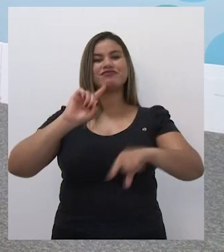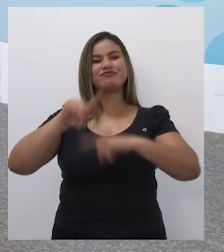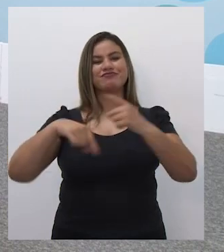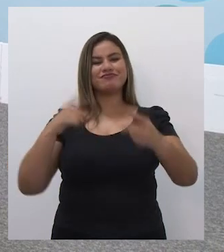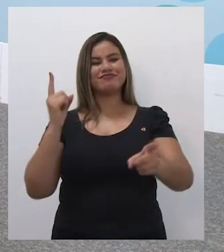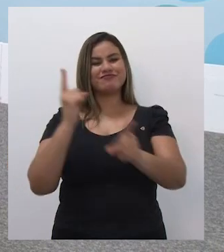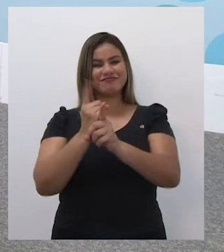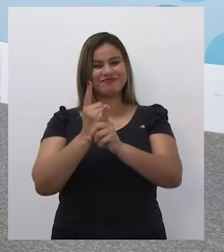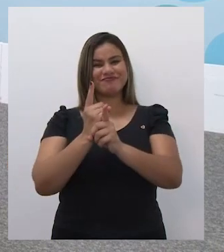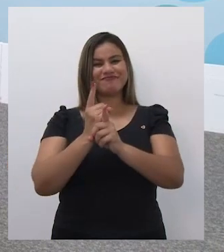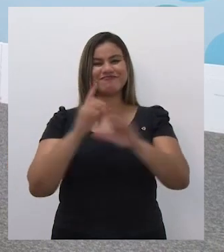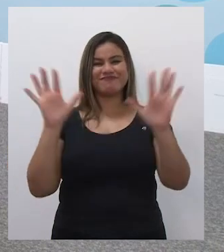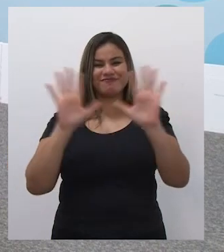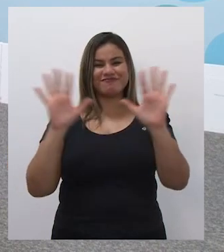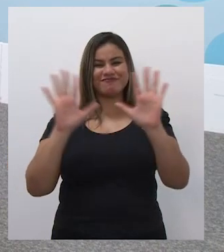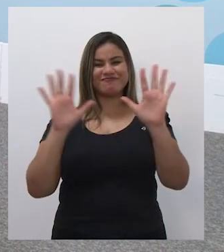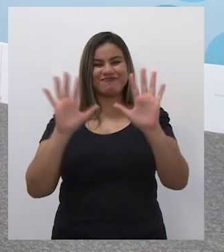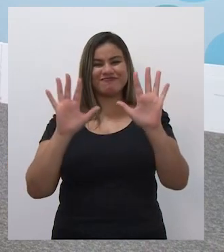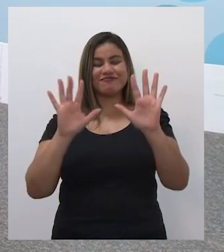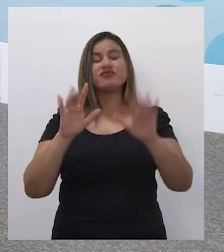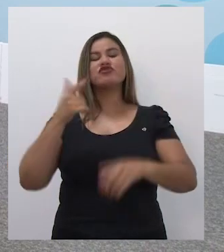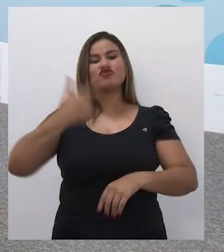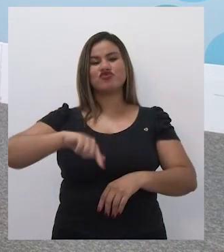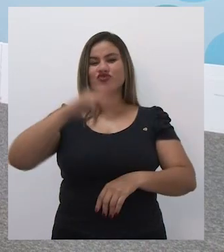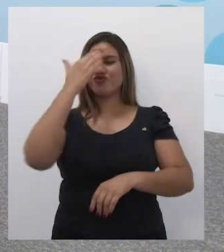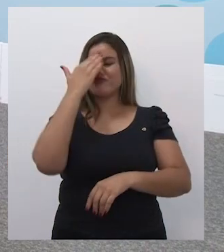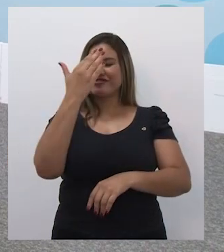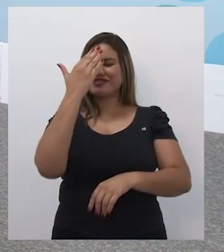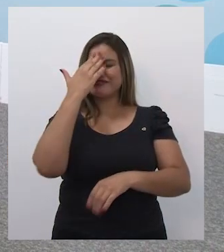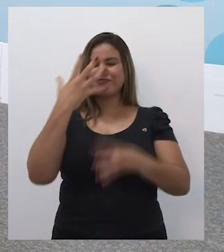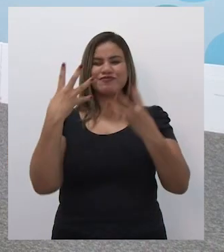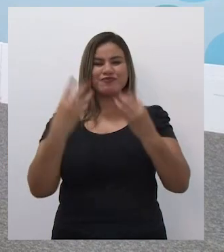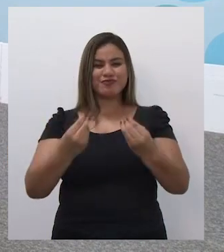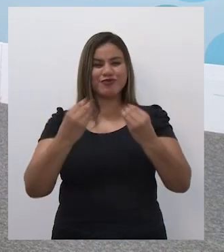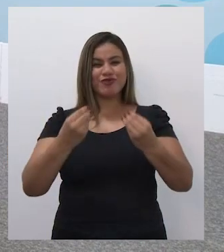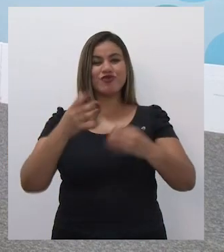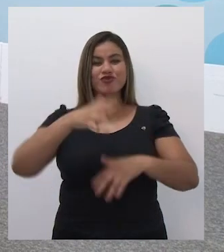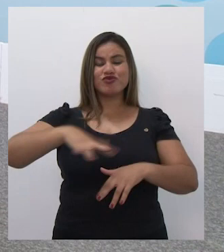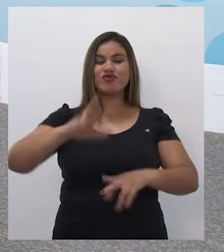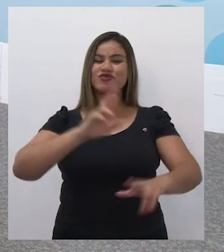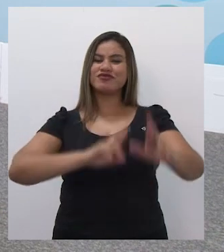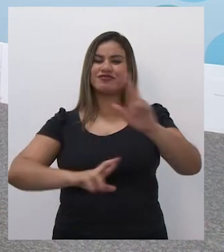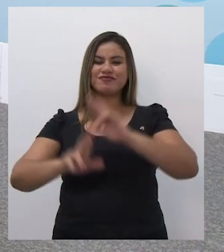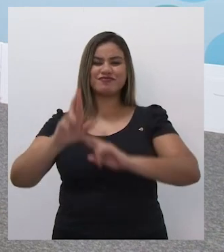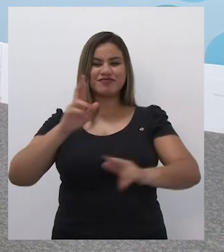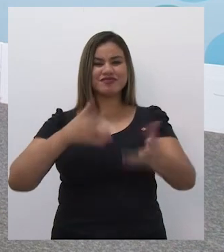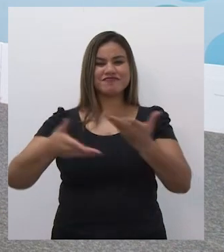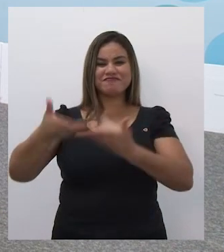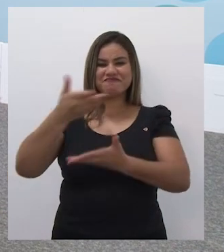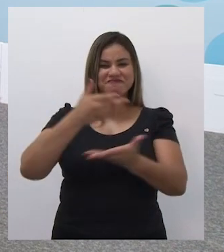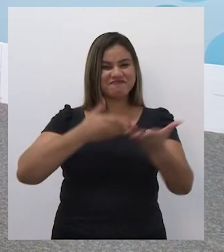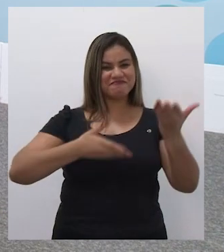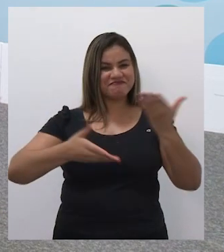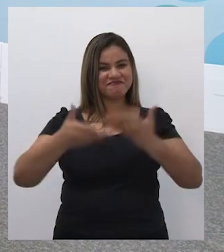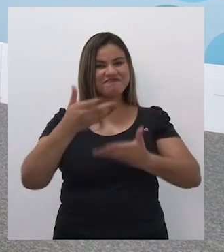próxima semana. Até mais. Eu também quero agradecer demais a todos os que participaram, todos os que